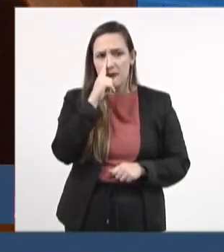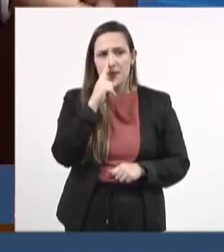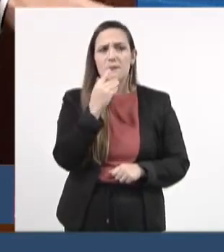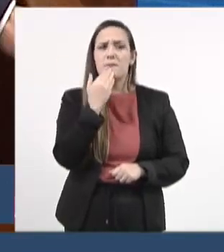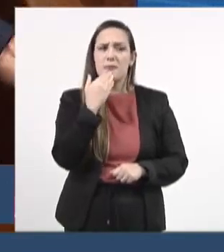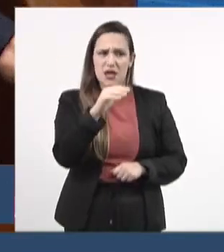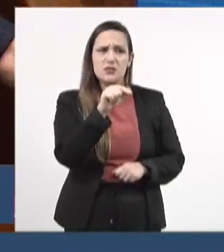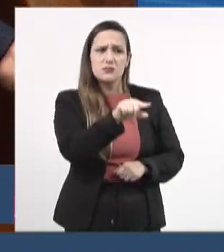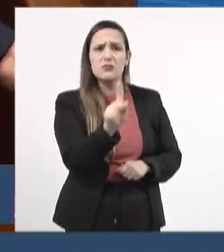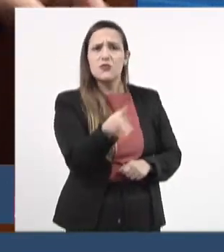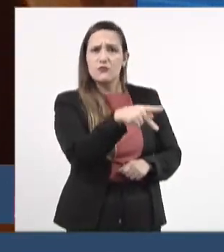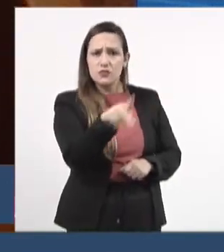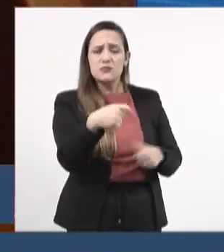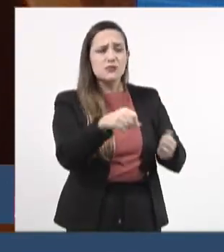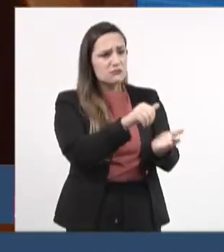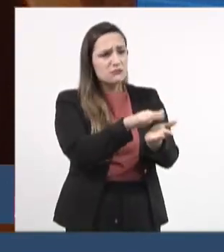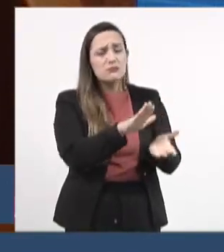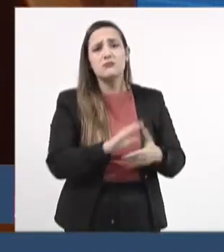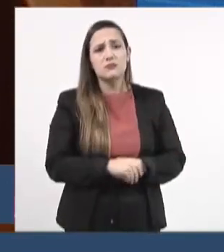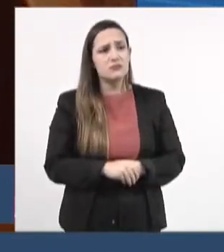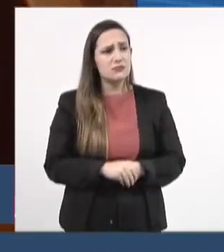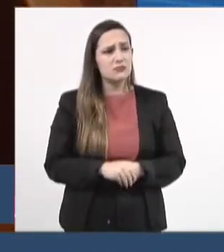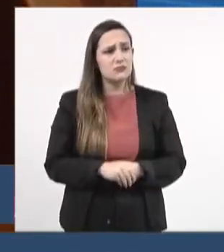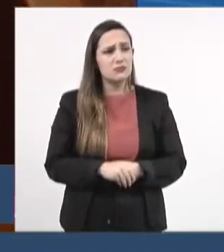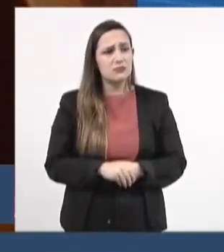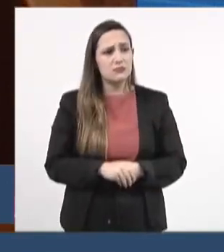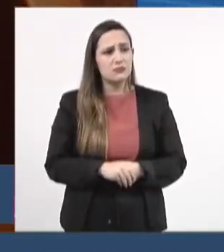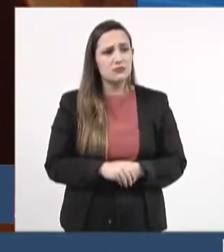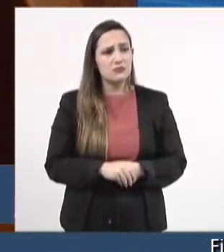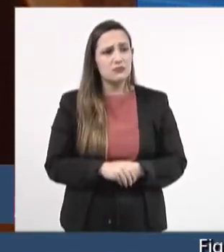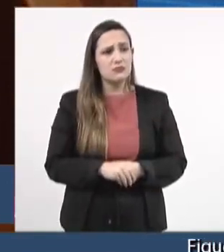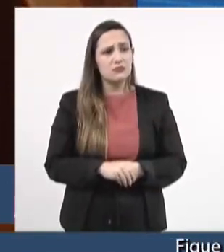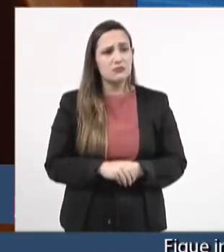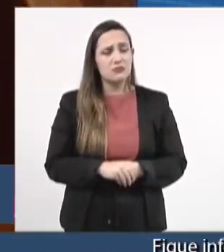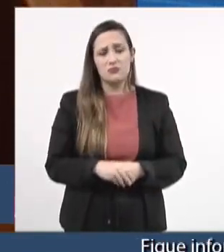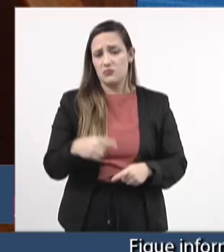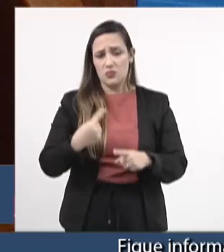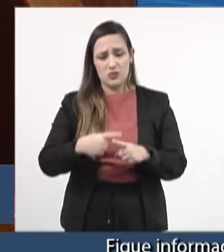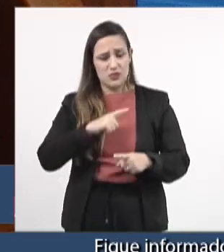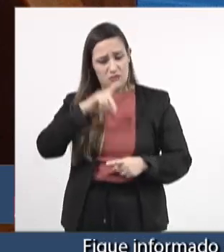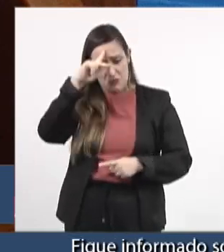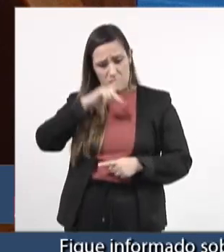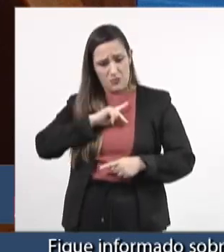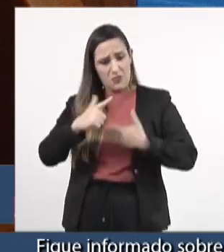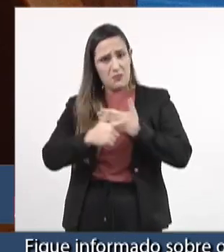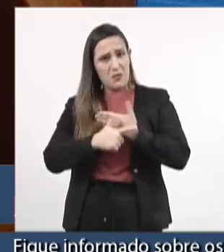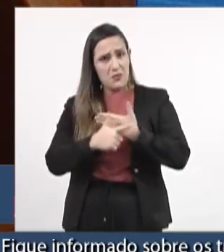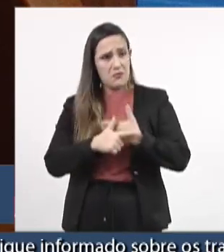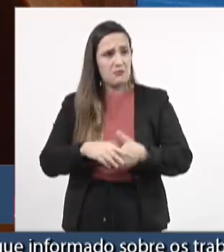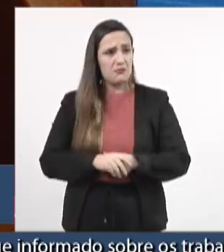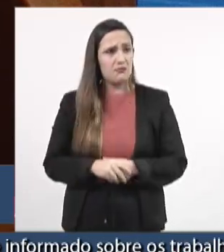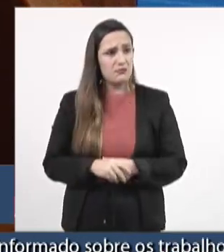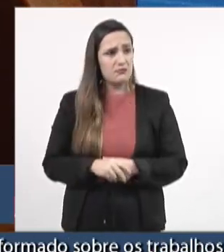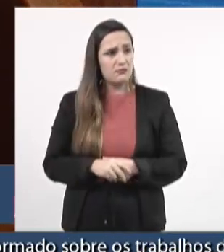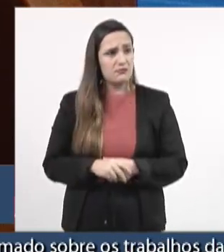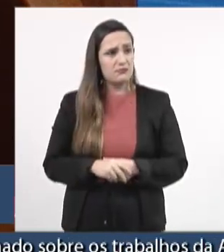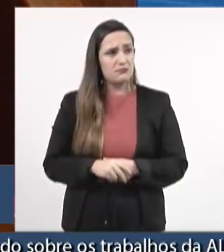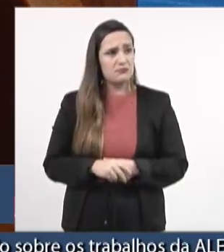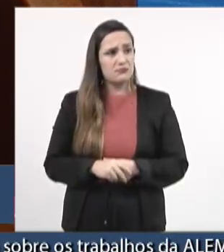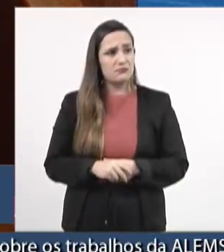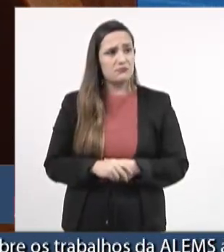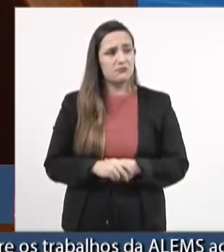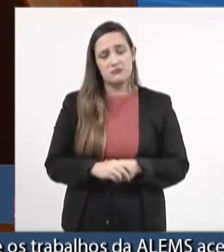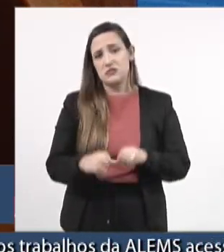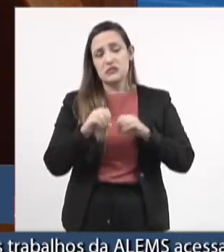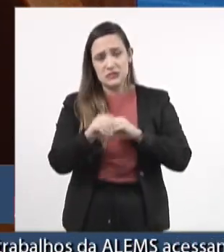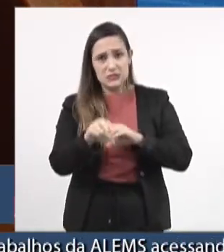de professores, simplesmente porque eles estão cumprindo com seu papel de ensinar aquilo que